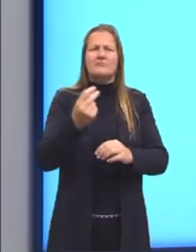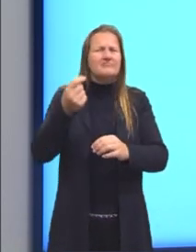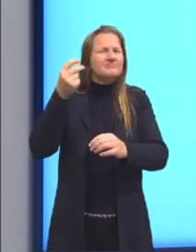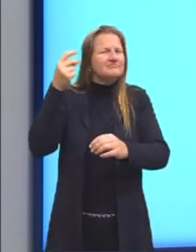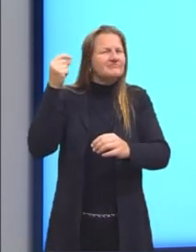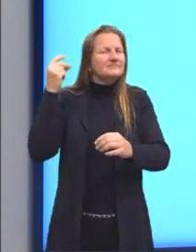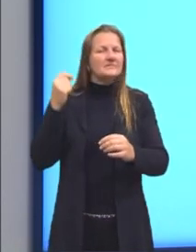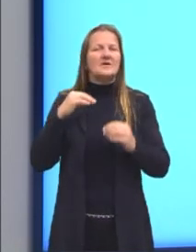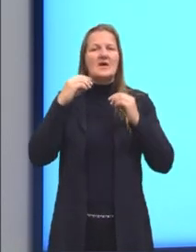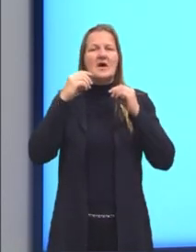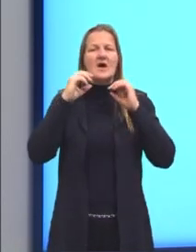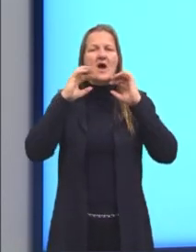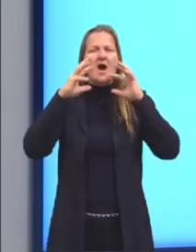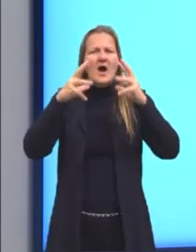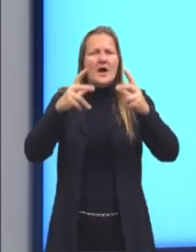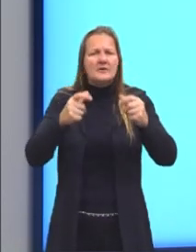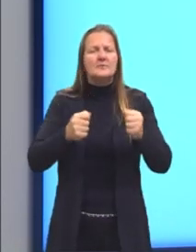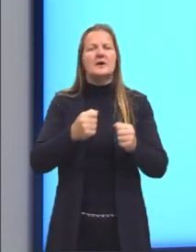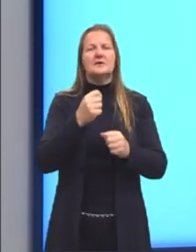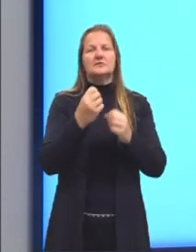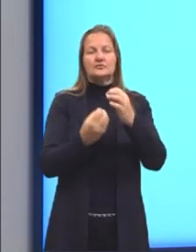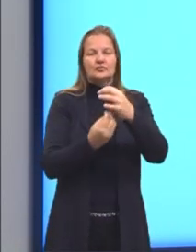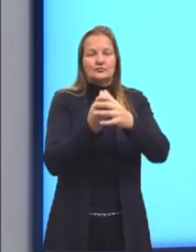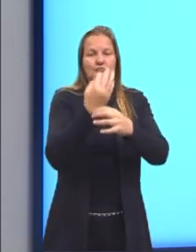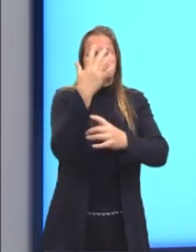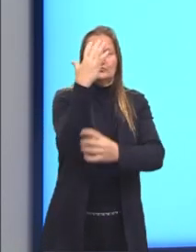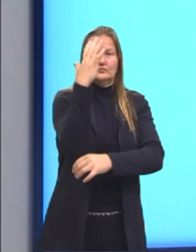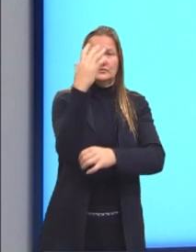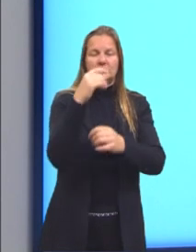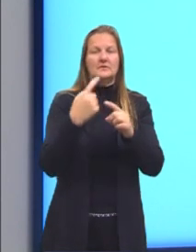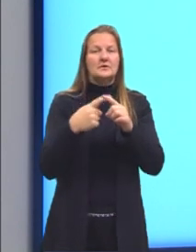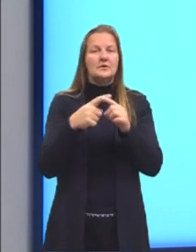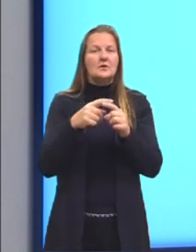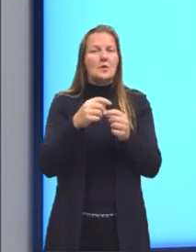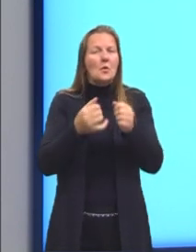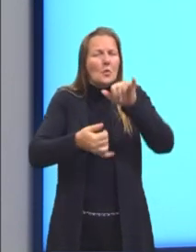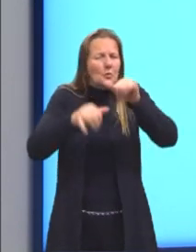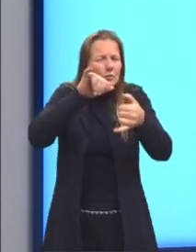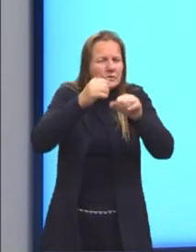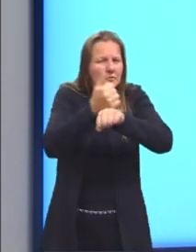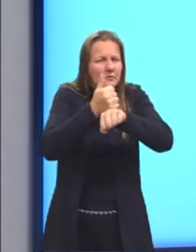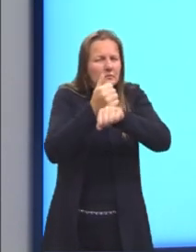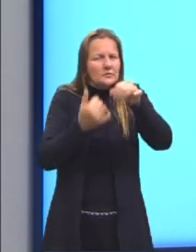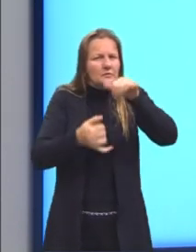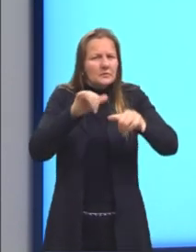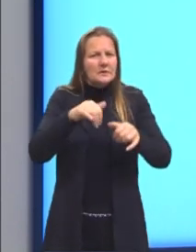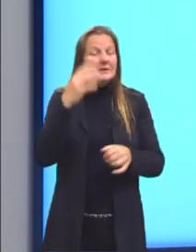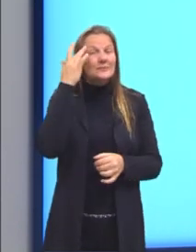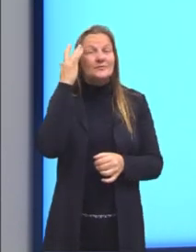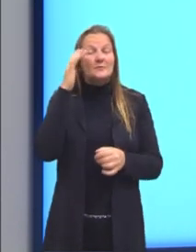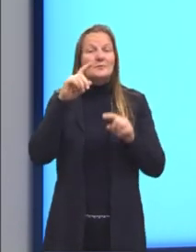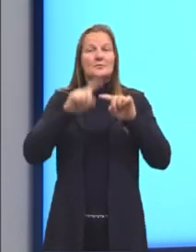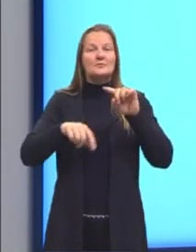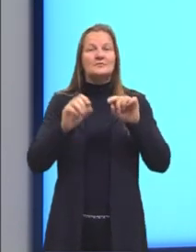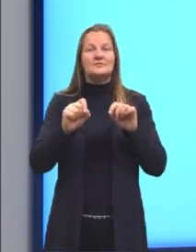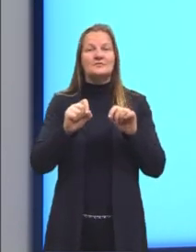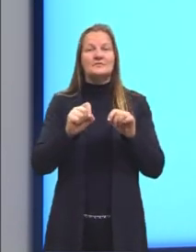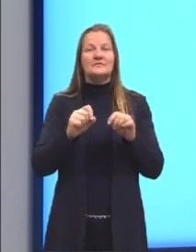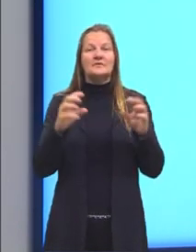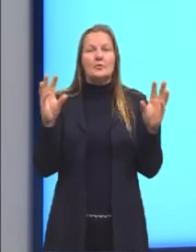extraídas de animais e de vegetais os químicos eles suponham nessa sonhavam que eles não poderiam